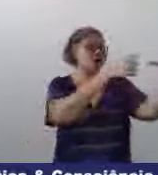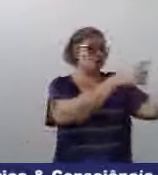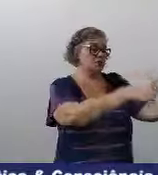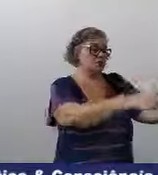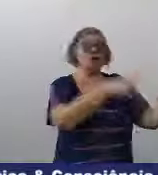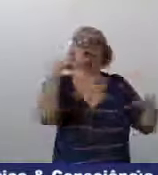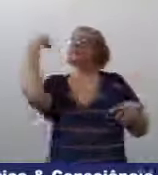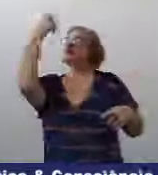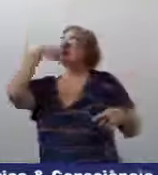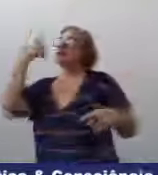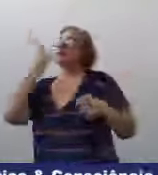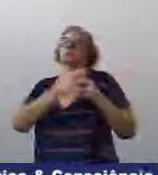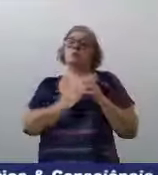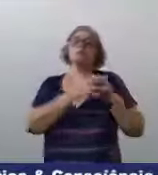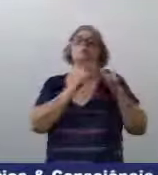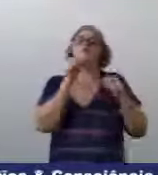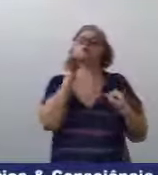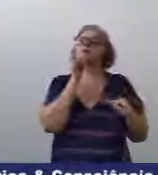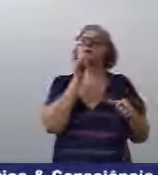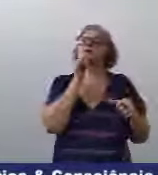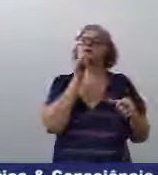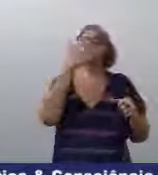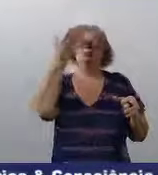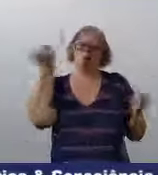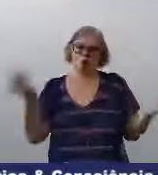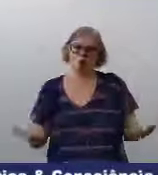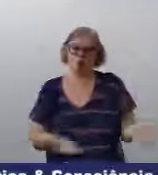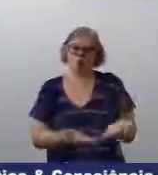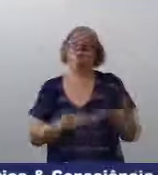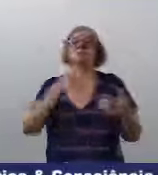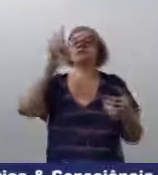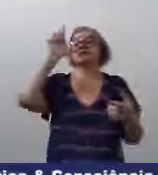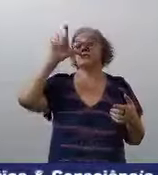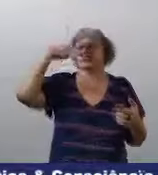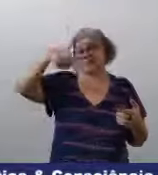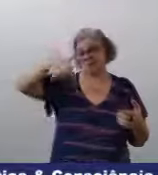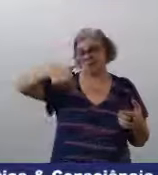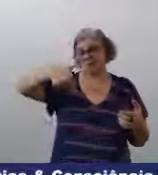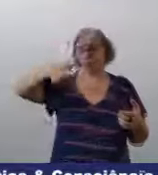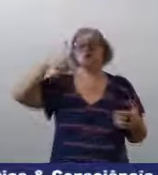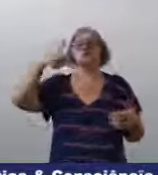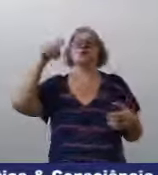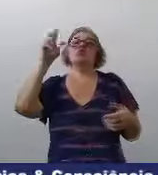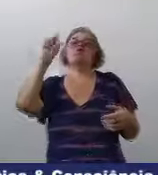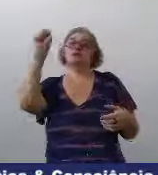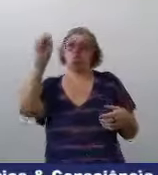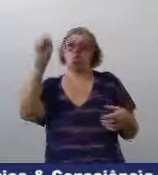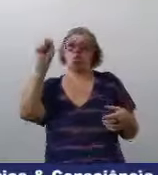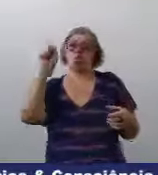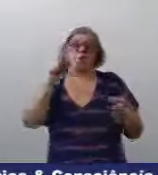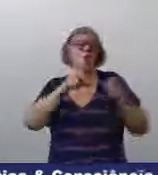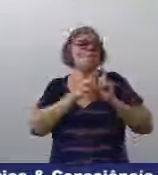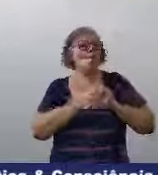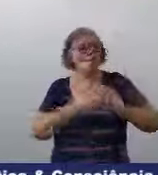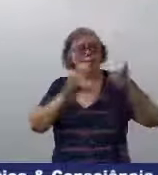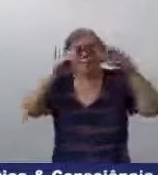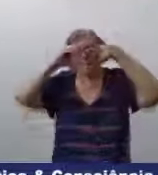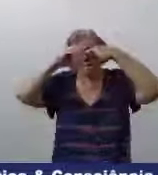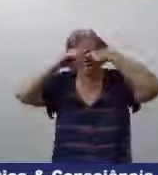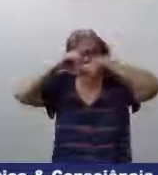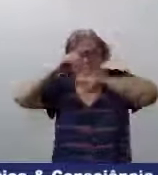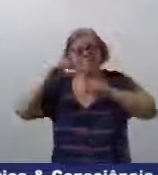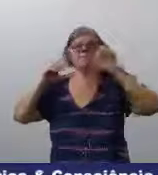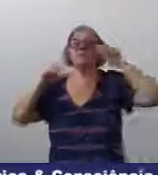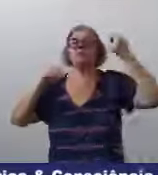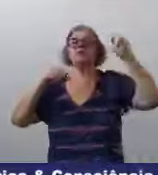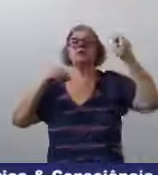enrolado, espaço-tempo. E, por exemplo, sabemos hoje que 7 segundos no horizonte de